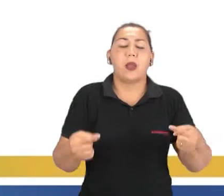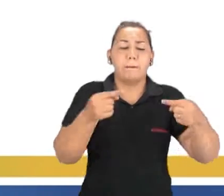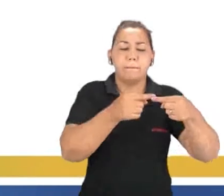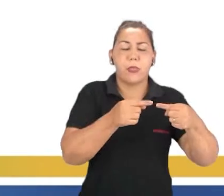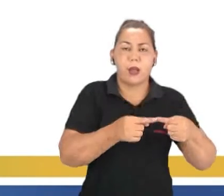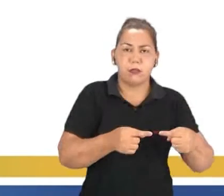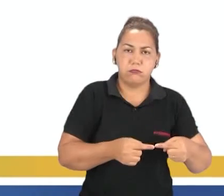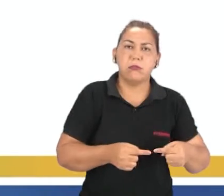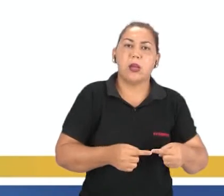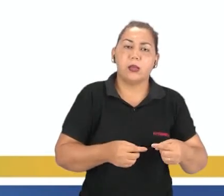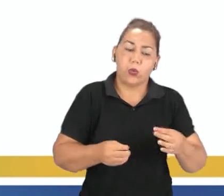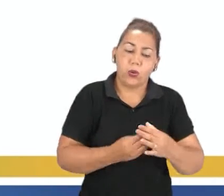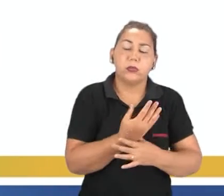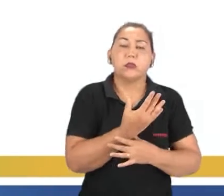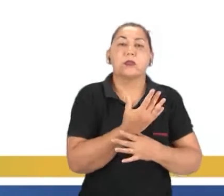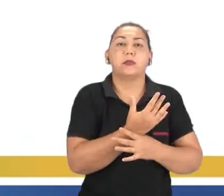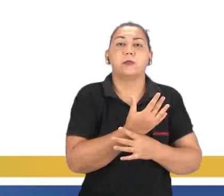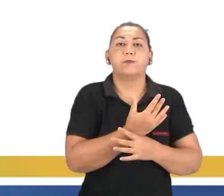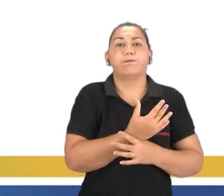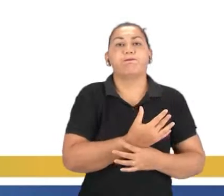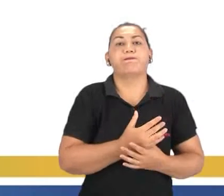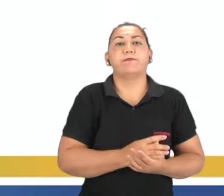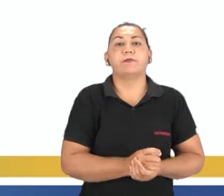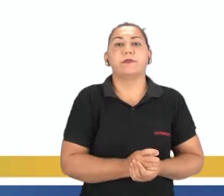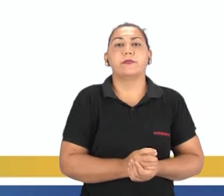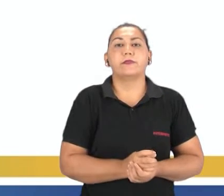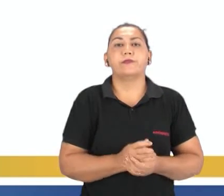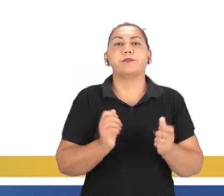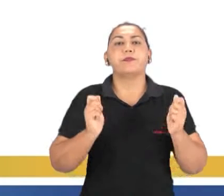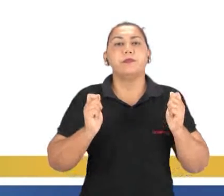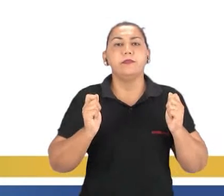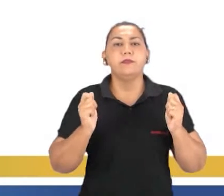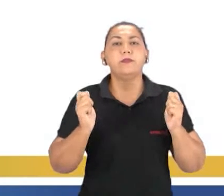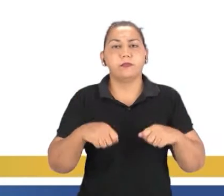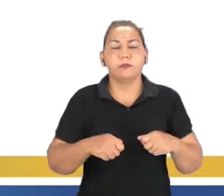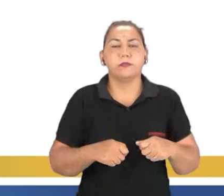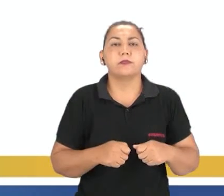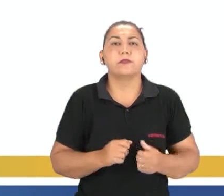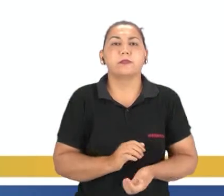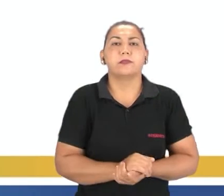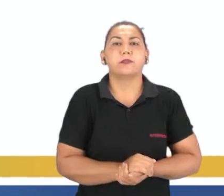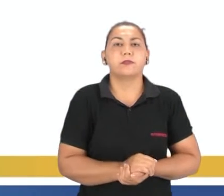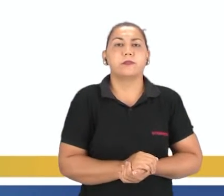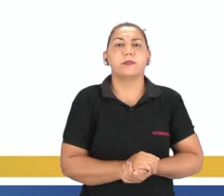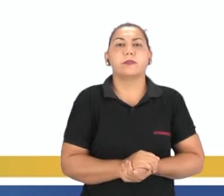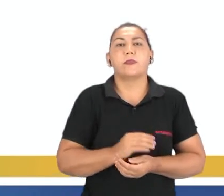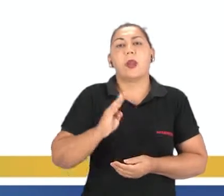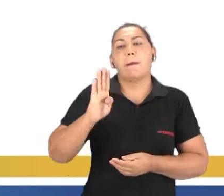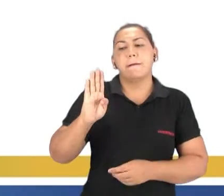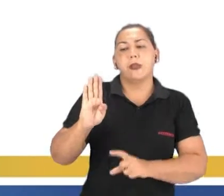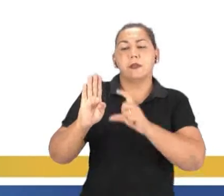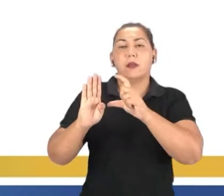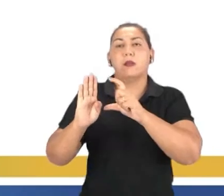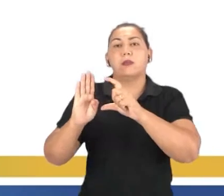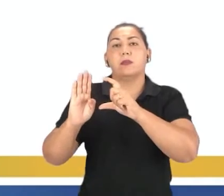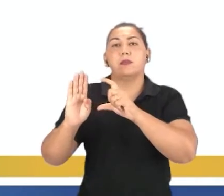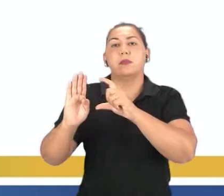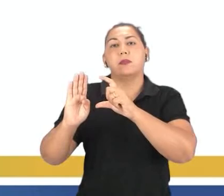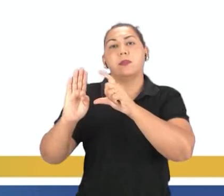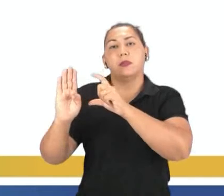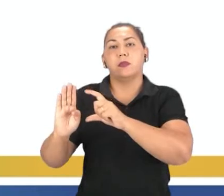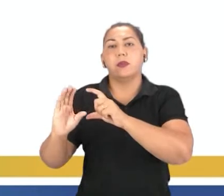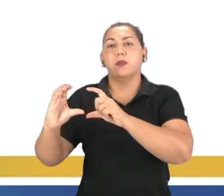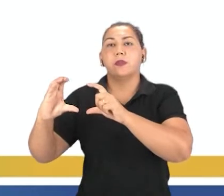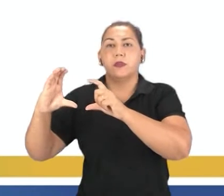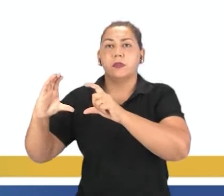ao acaso. De acordo com essa lei, podemos concluir que um indivíduo com genótipo Bzão, Bzão, Czão,